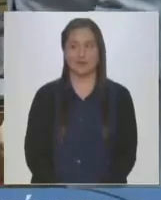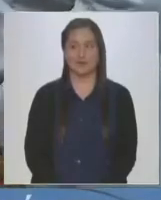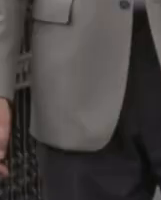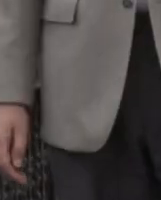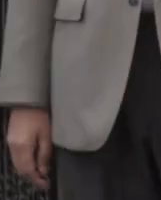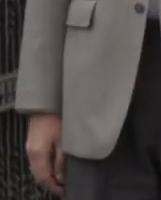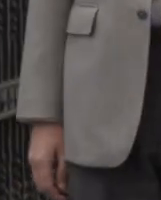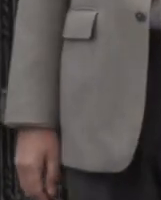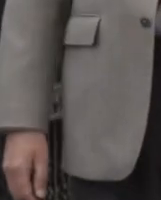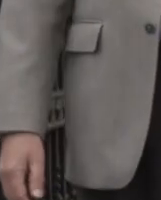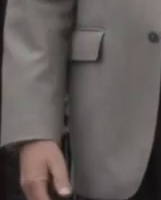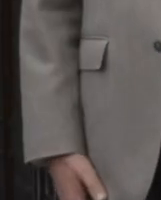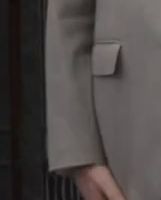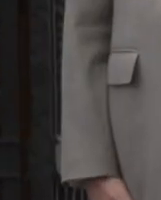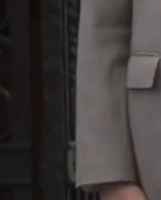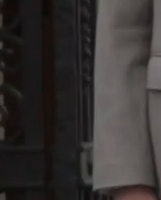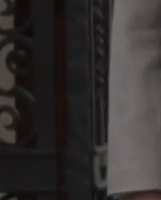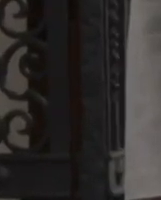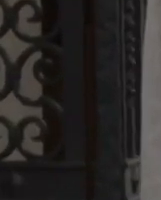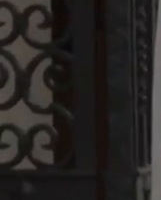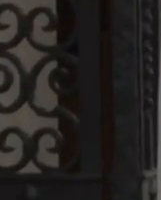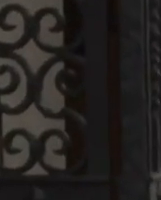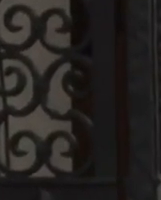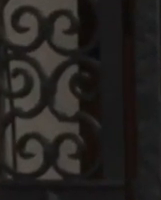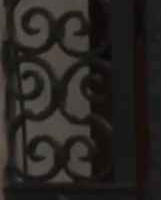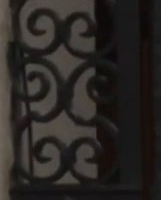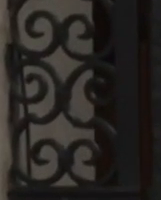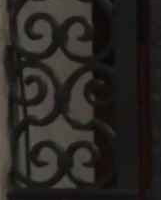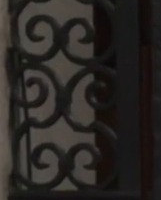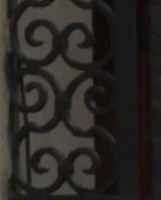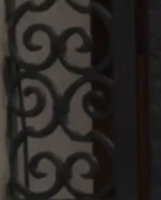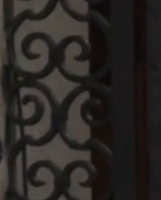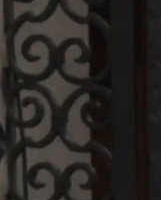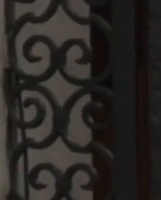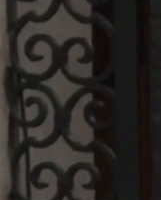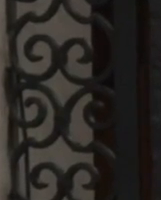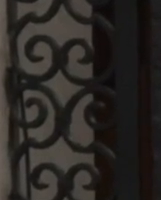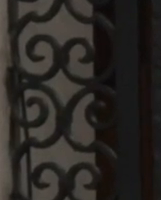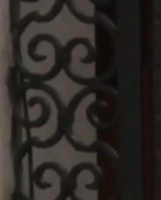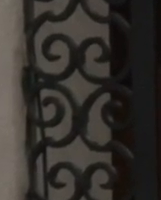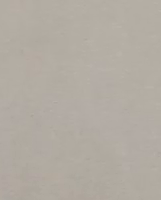Mineradora em 2010 que segundo os Pandora papers ocorreu em um Paraíso Fiscal